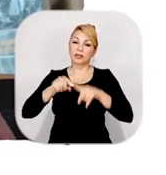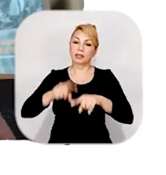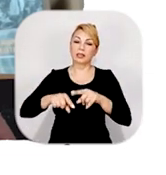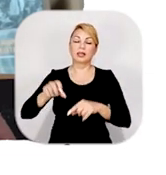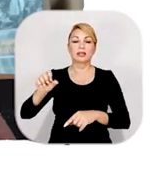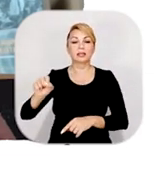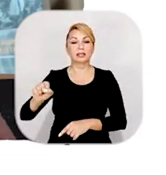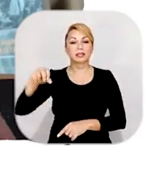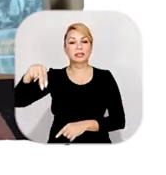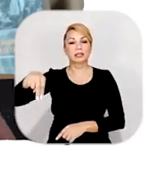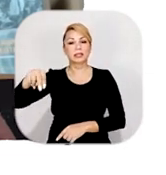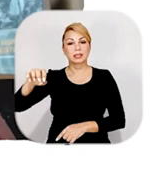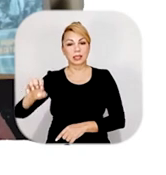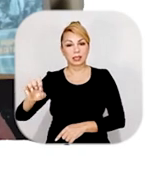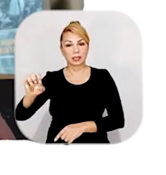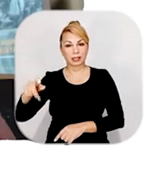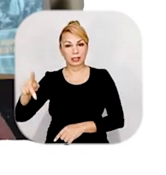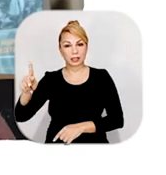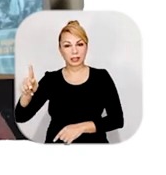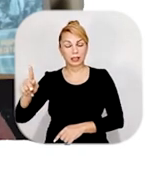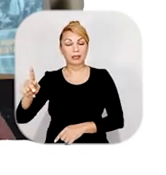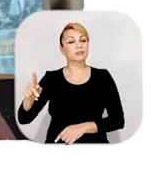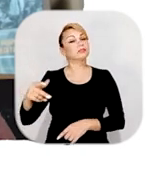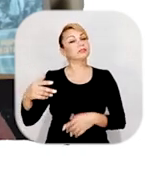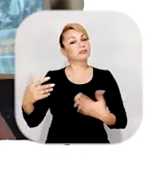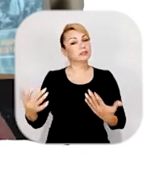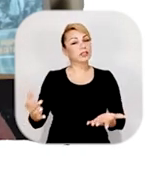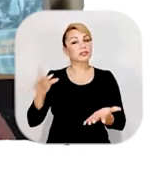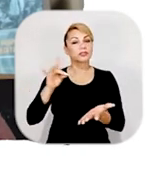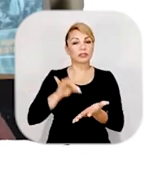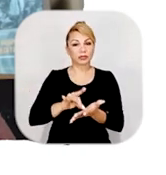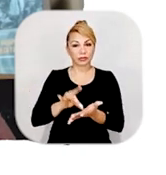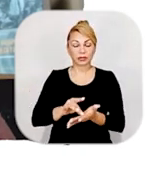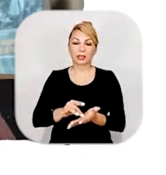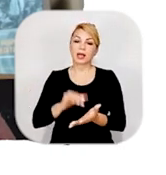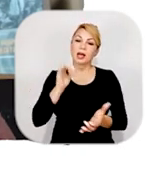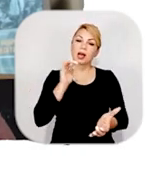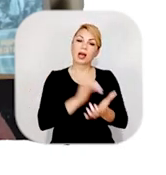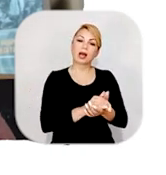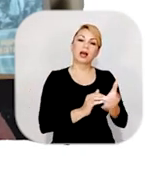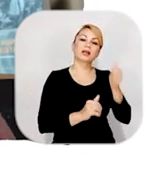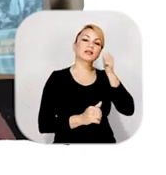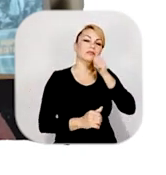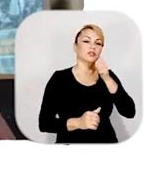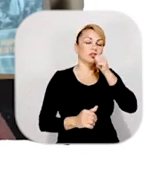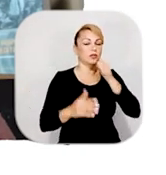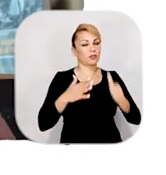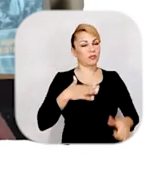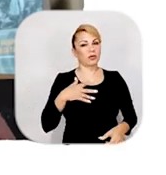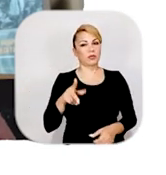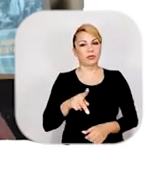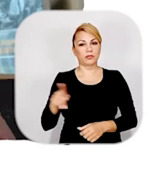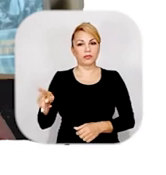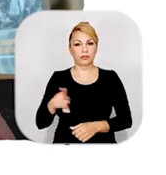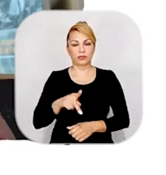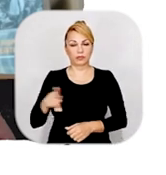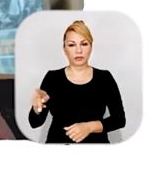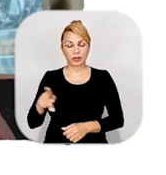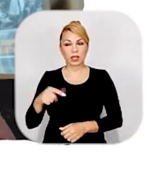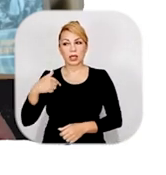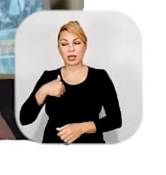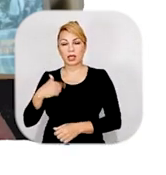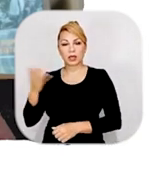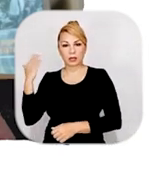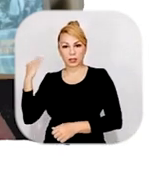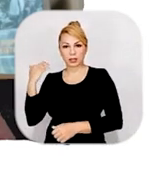de fato a esposa do meu professor, quando eu estava